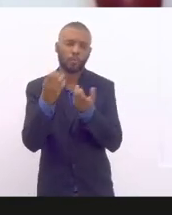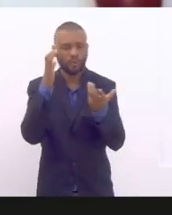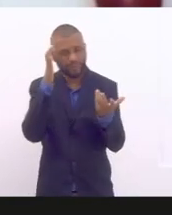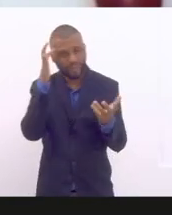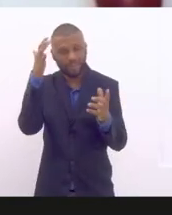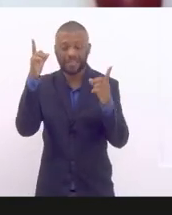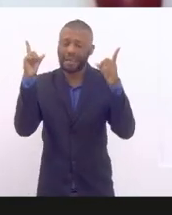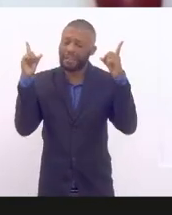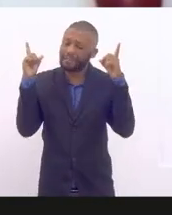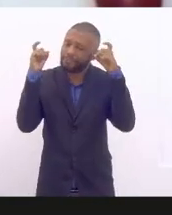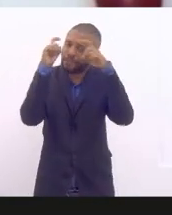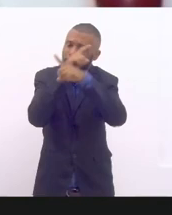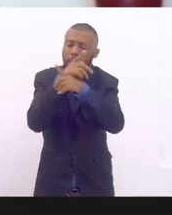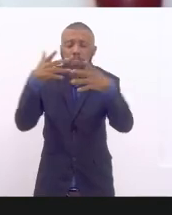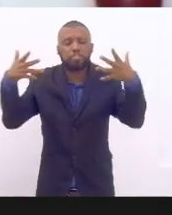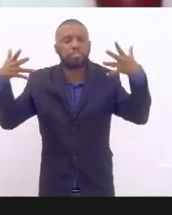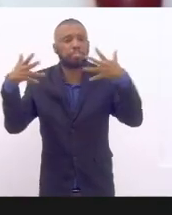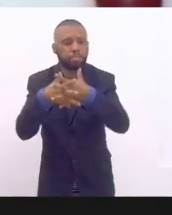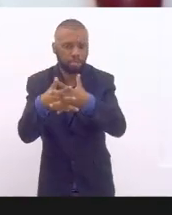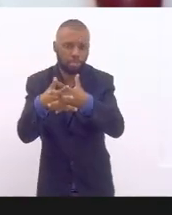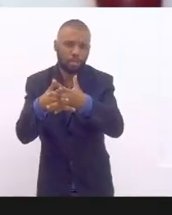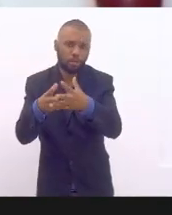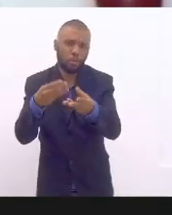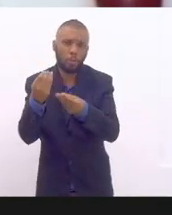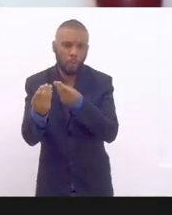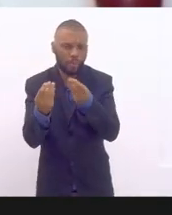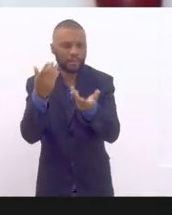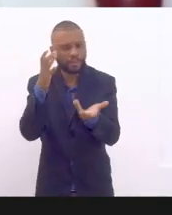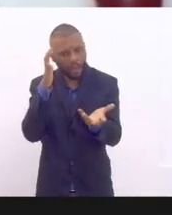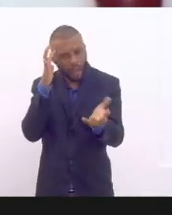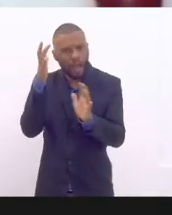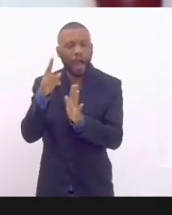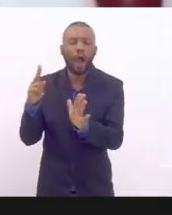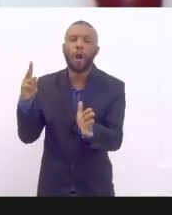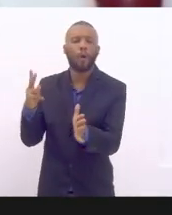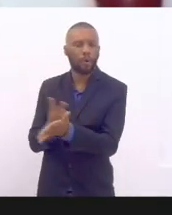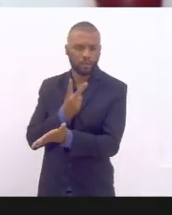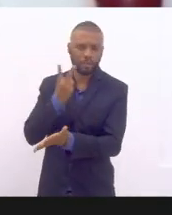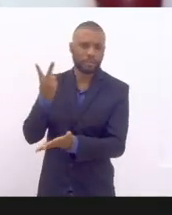da situação que nós estamos enfrentando é